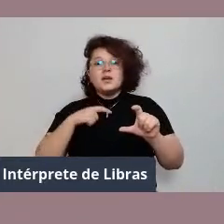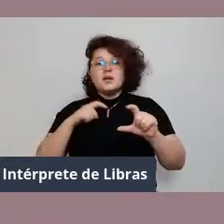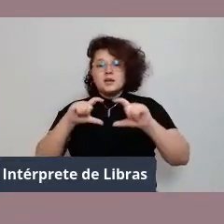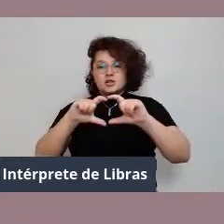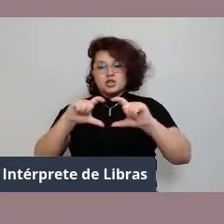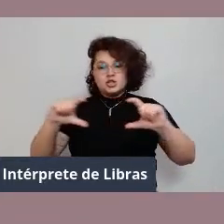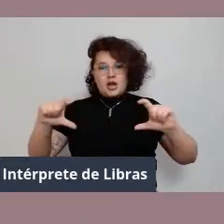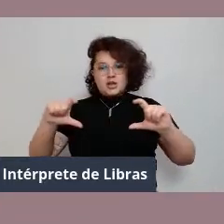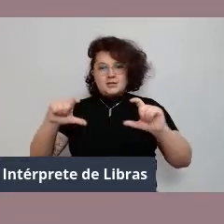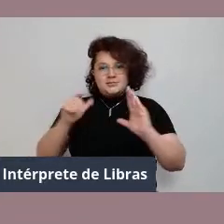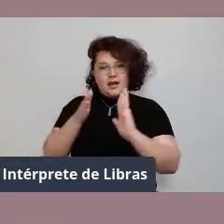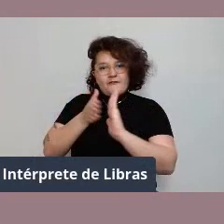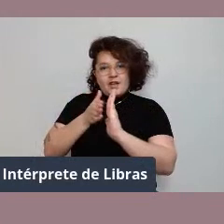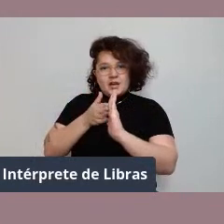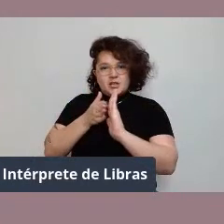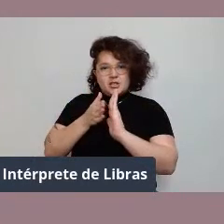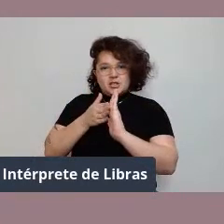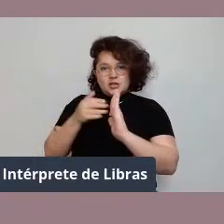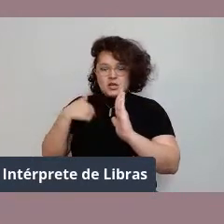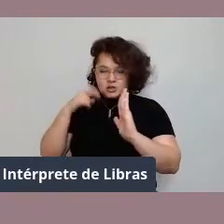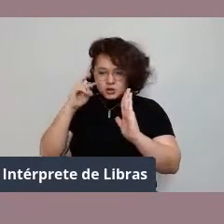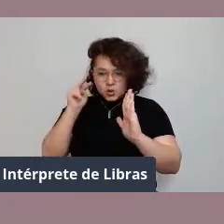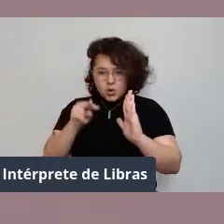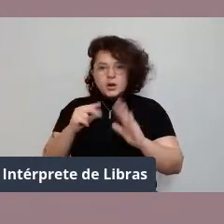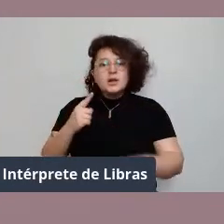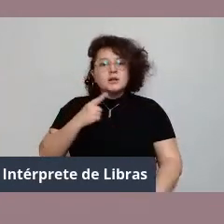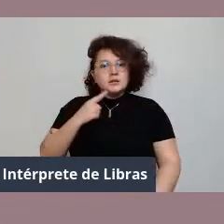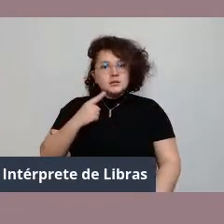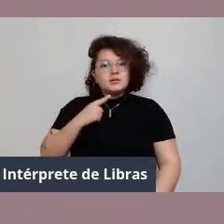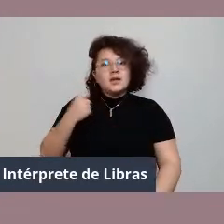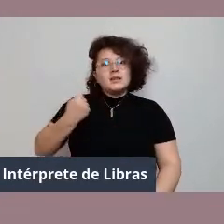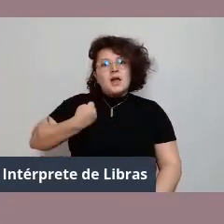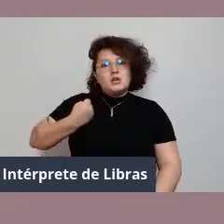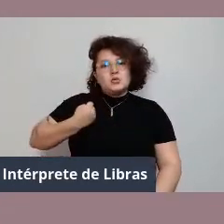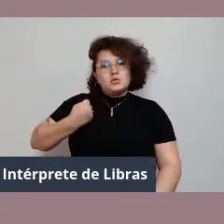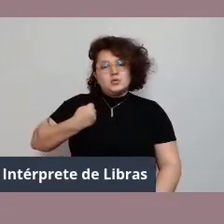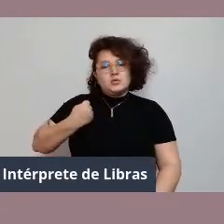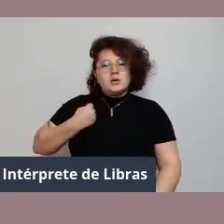vê os dados da agência